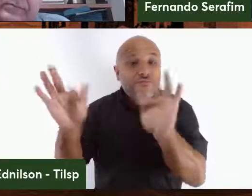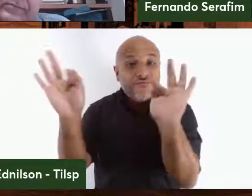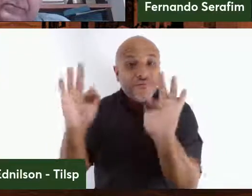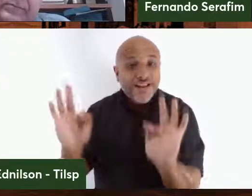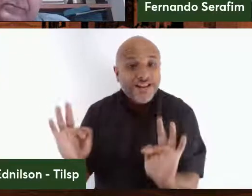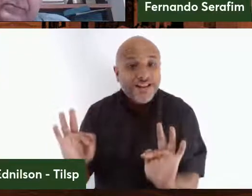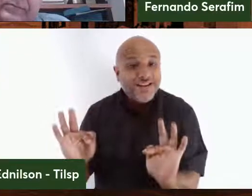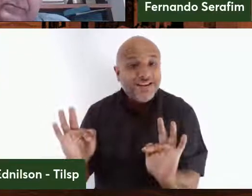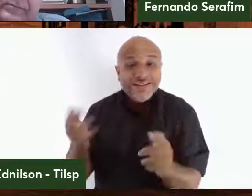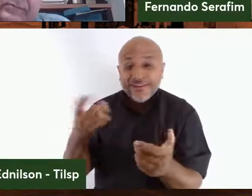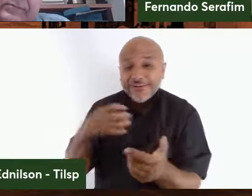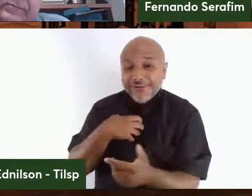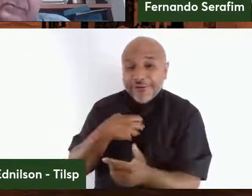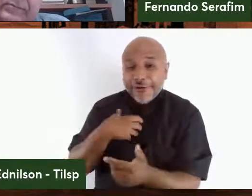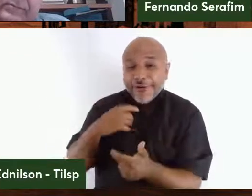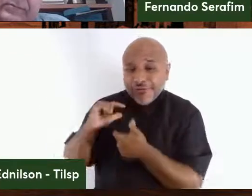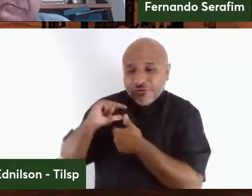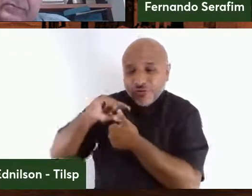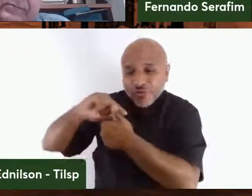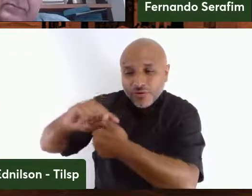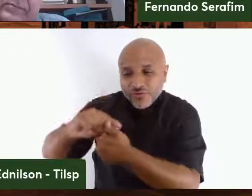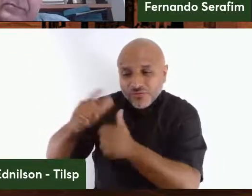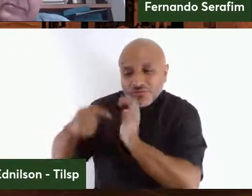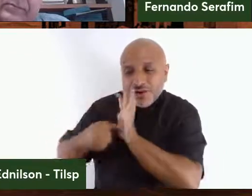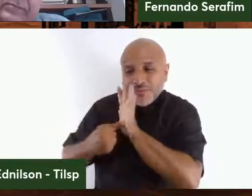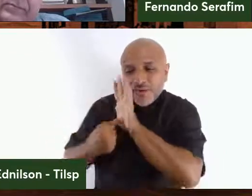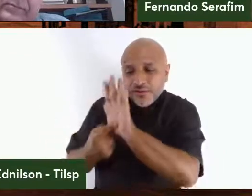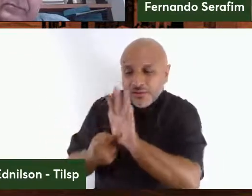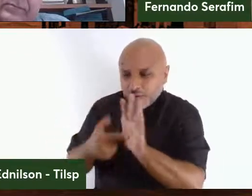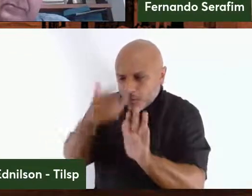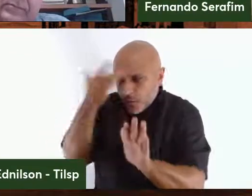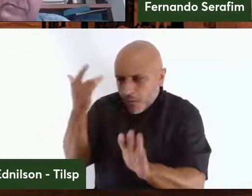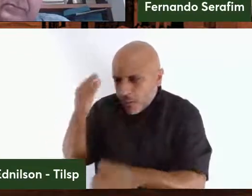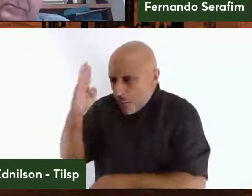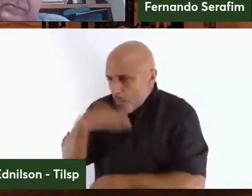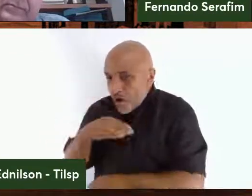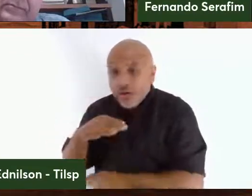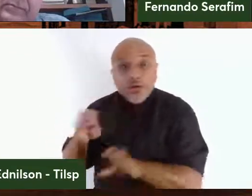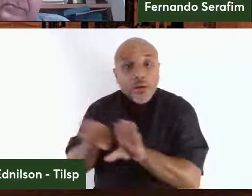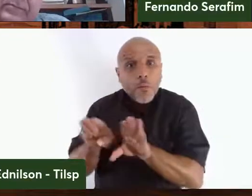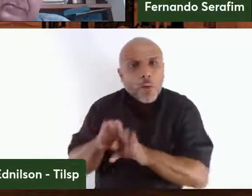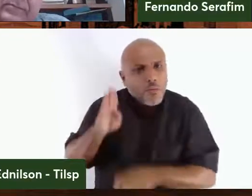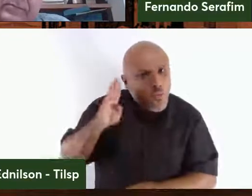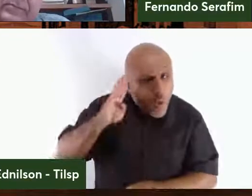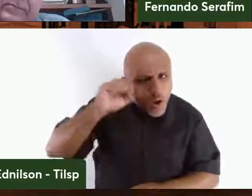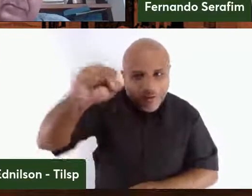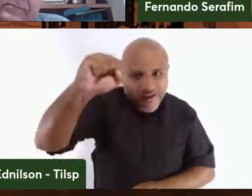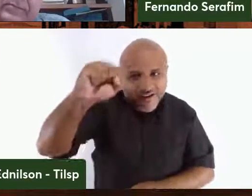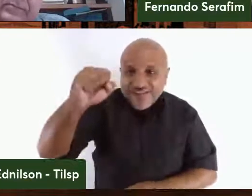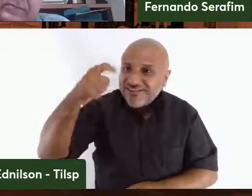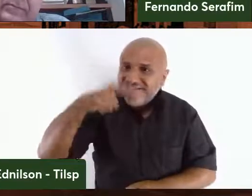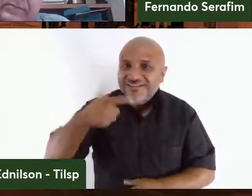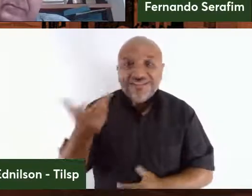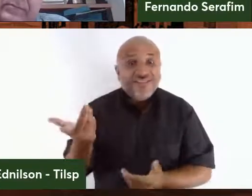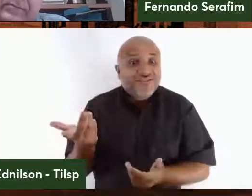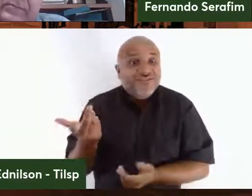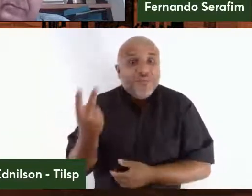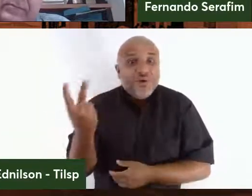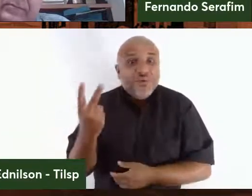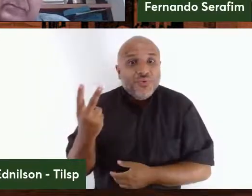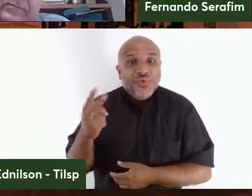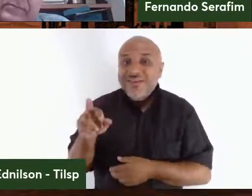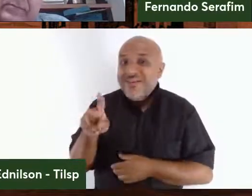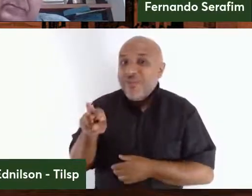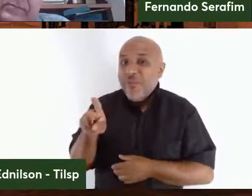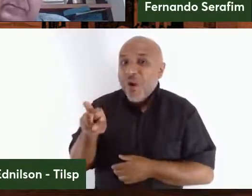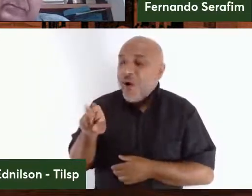naquela dicotomia, né? Da presença do vilão e também do herói. E realmente, quando a gente pega os dois irmãos, é maravilhoso perceber